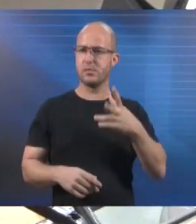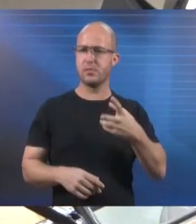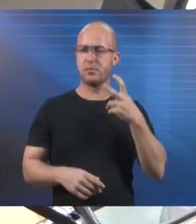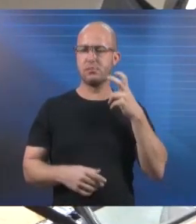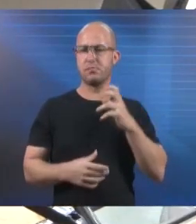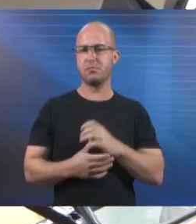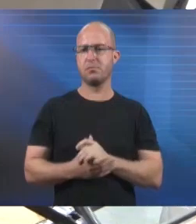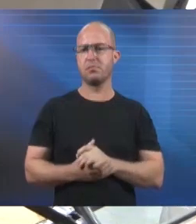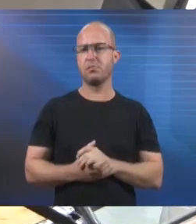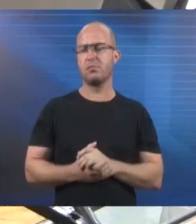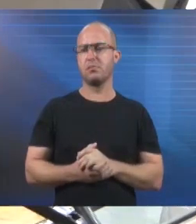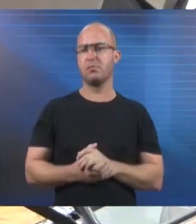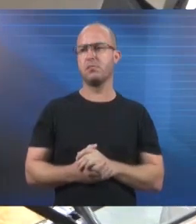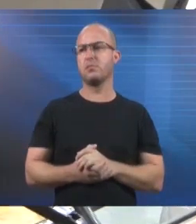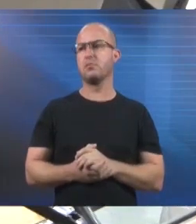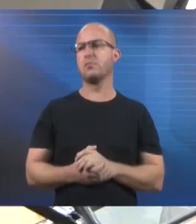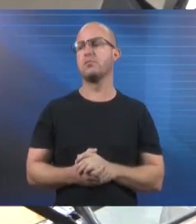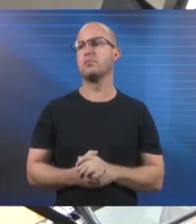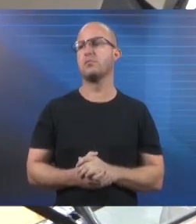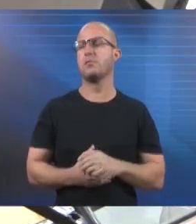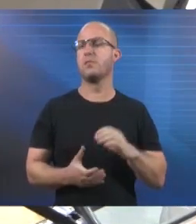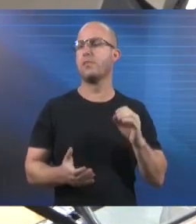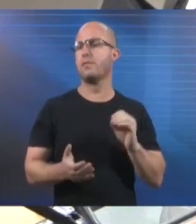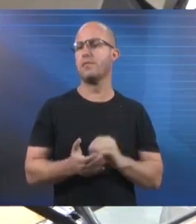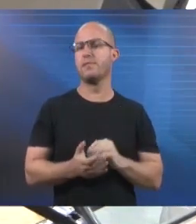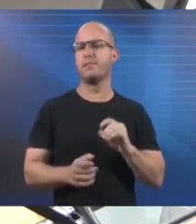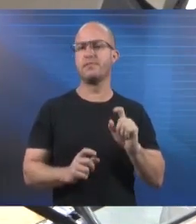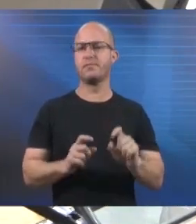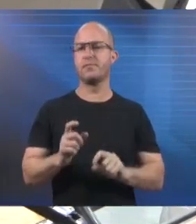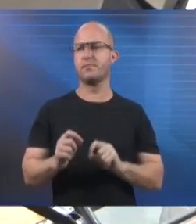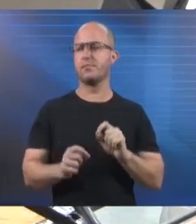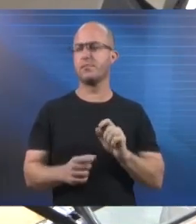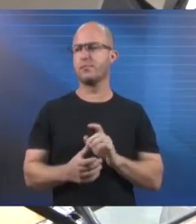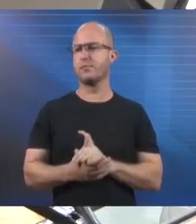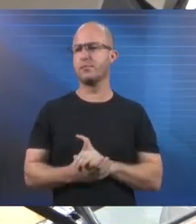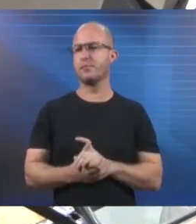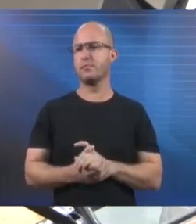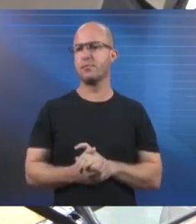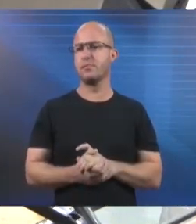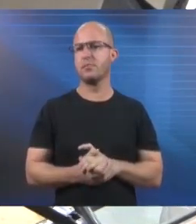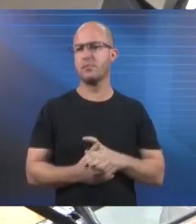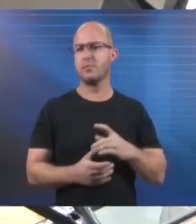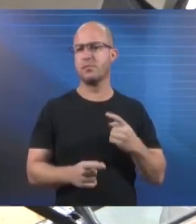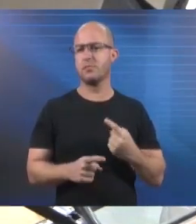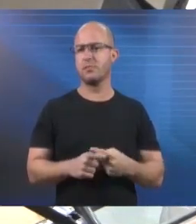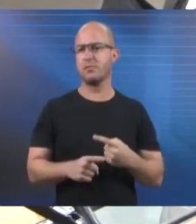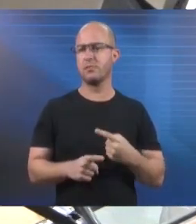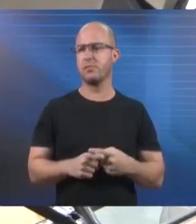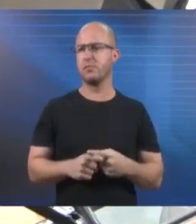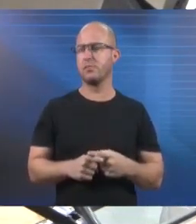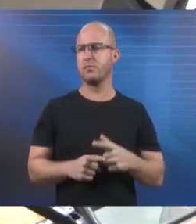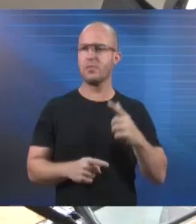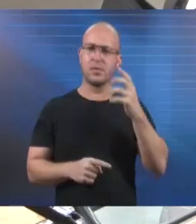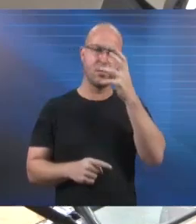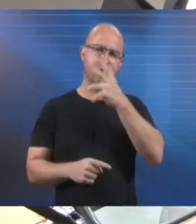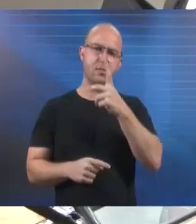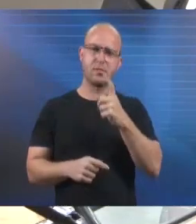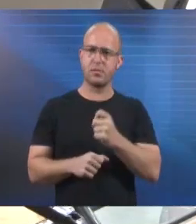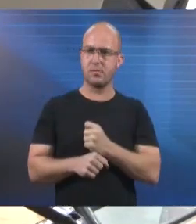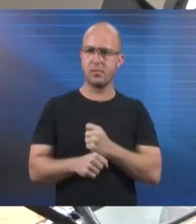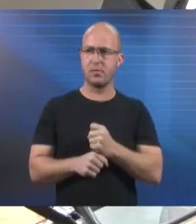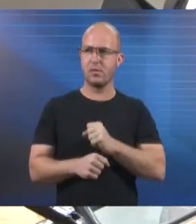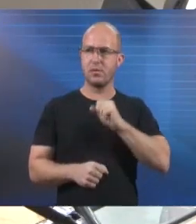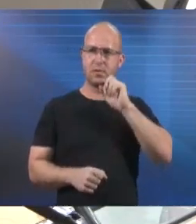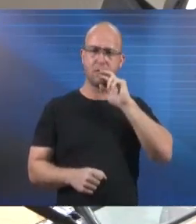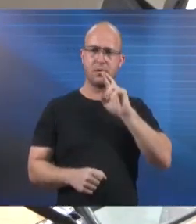isso E aí eu acho que o que faltava a prefeitura responder é porque teve quase um ano para